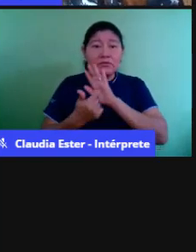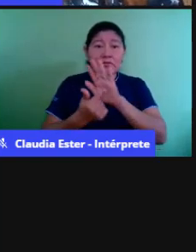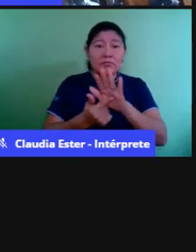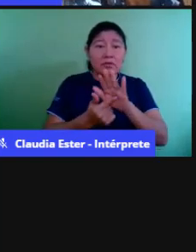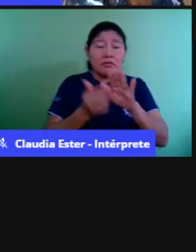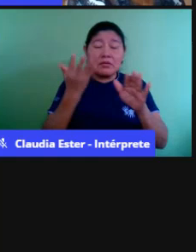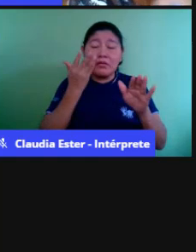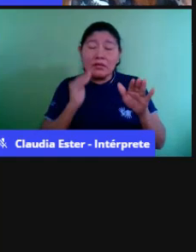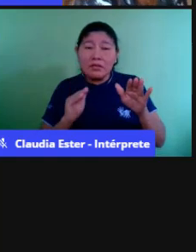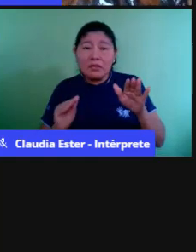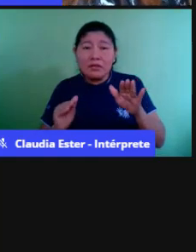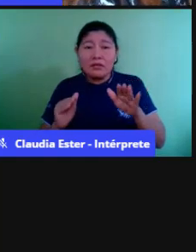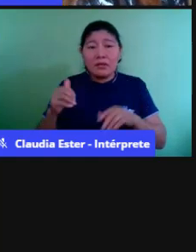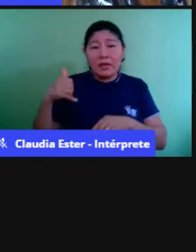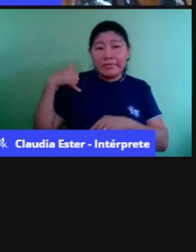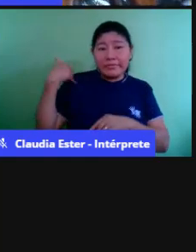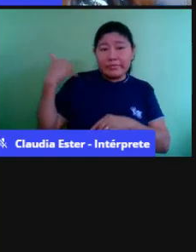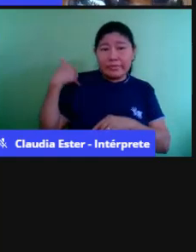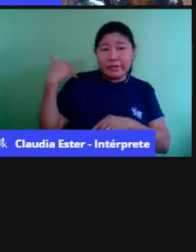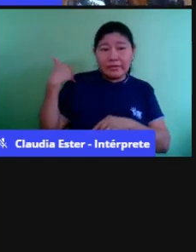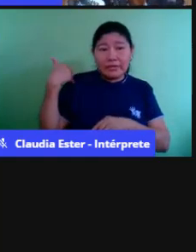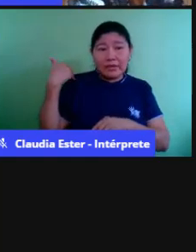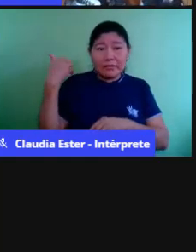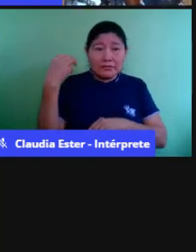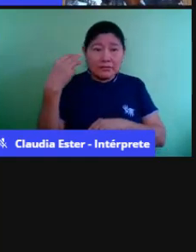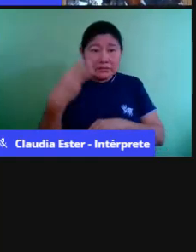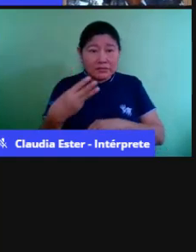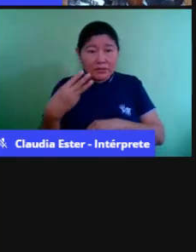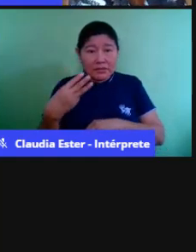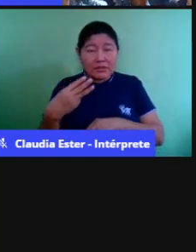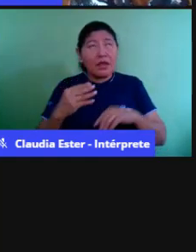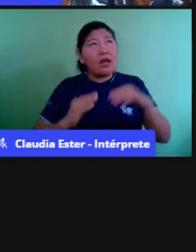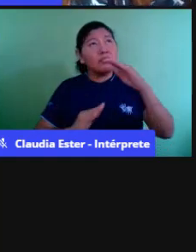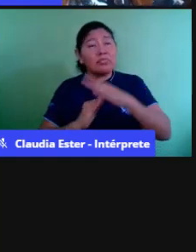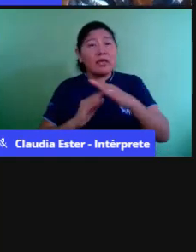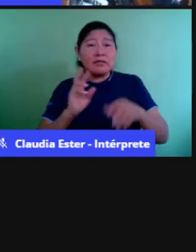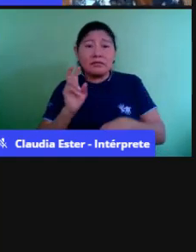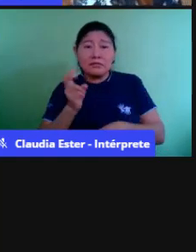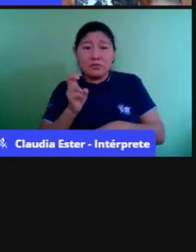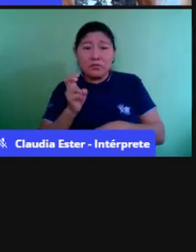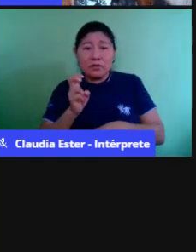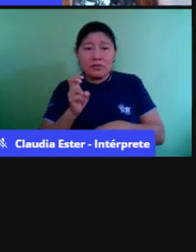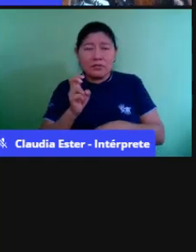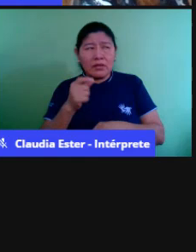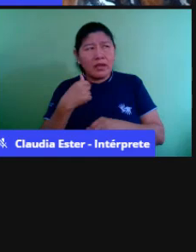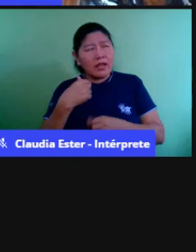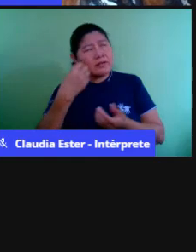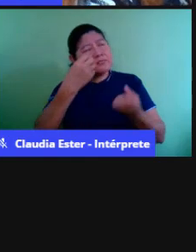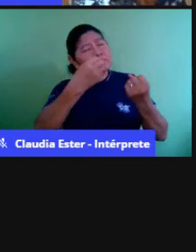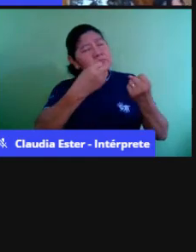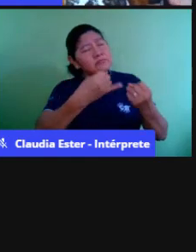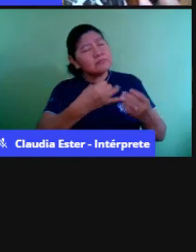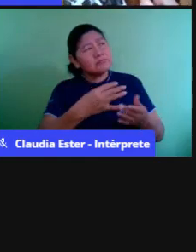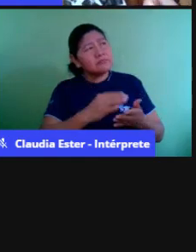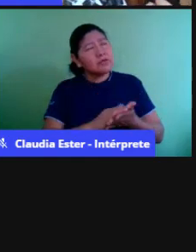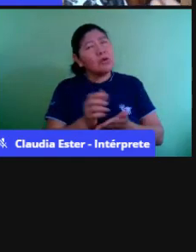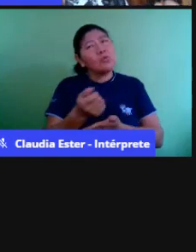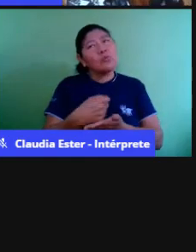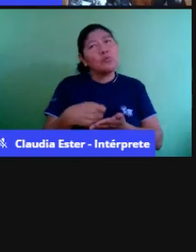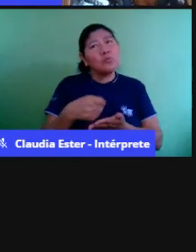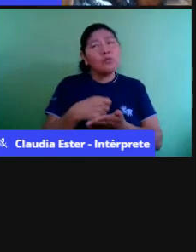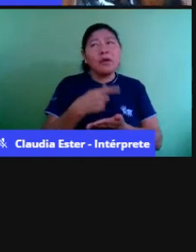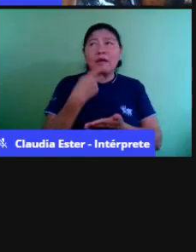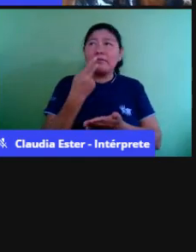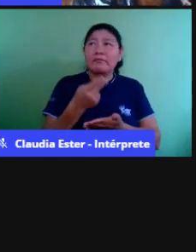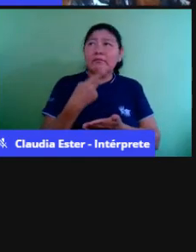5 anos que desenham enquanto falam sobre as suas produções. Elas se expressam, né? Então, o